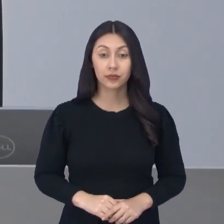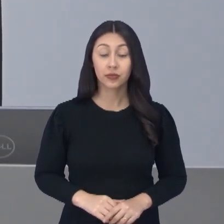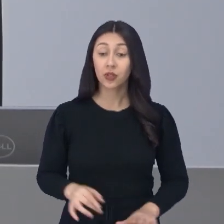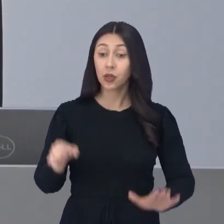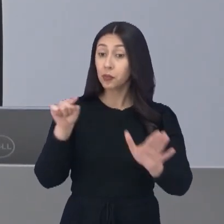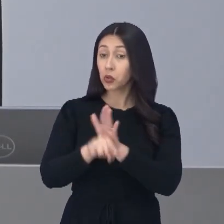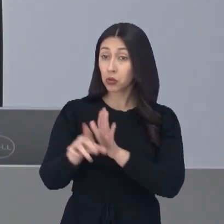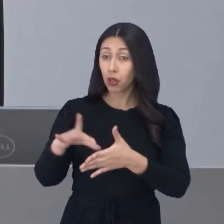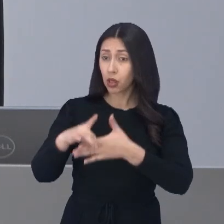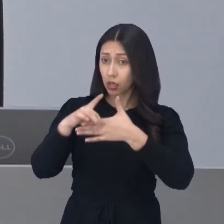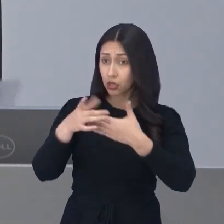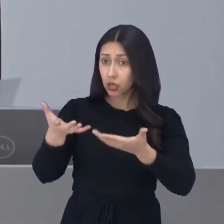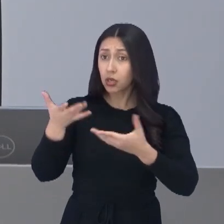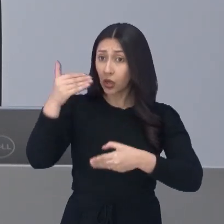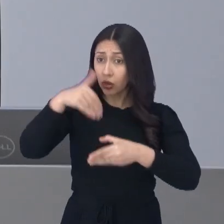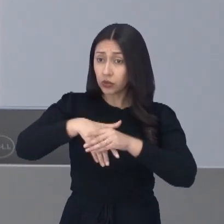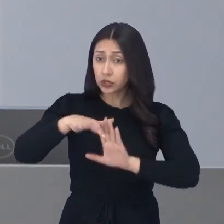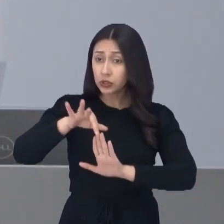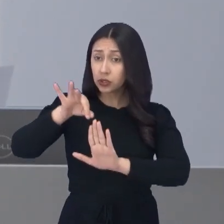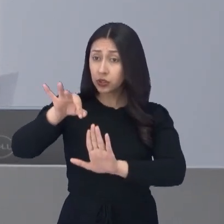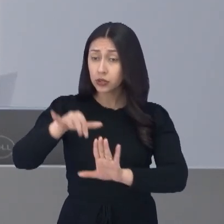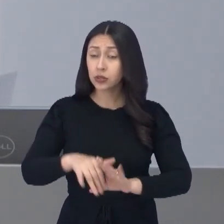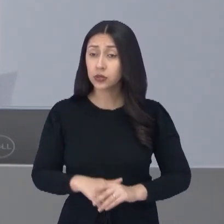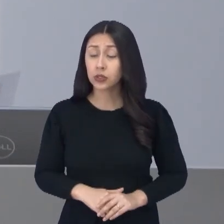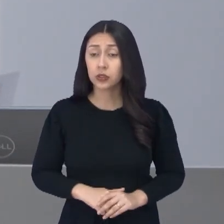Consulta os lideranças que desejam encaminhar a votação.